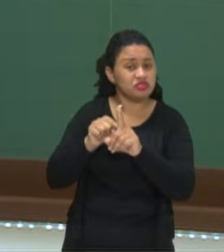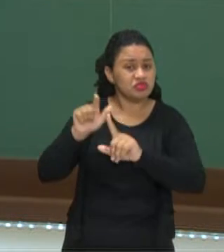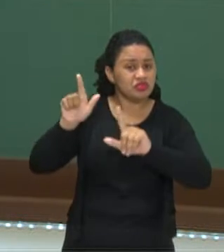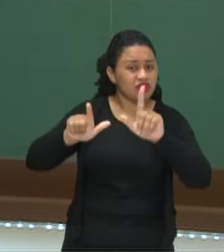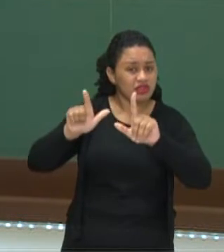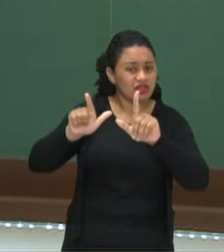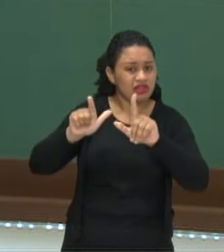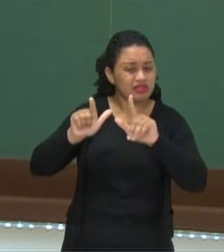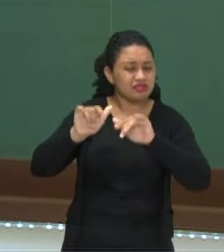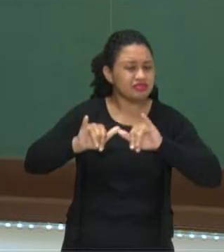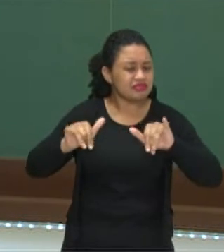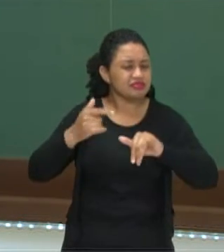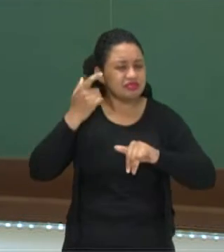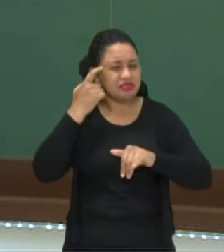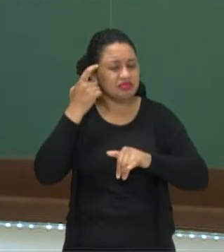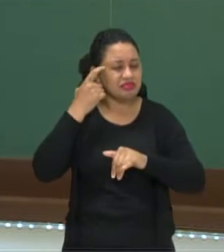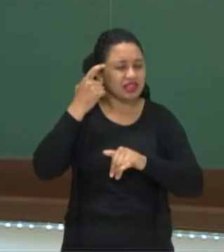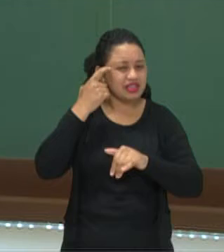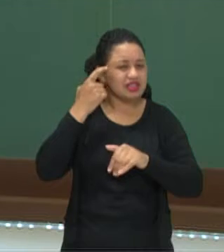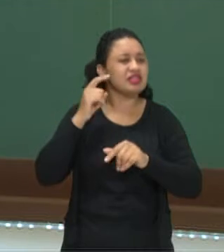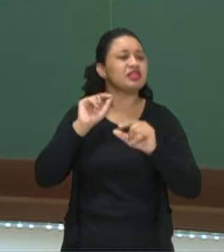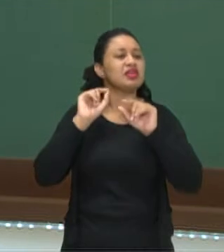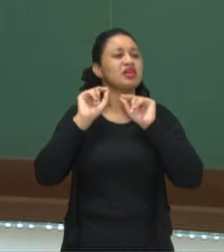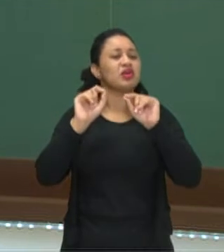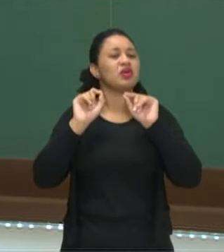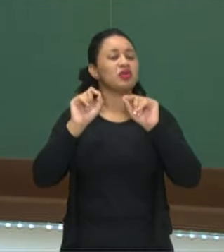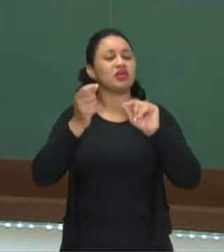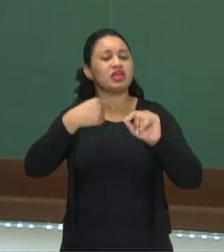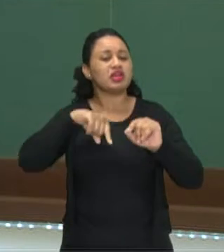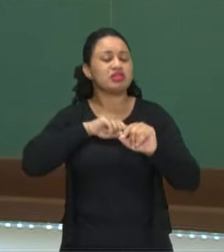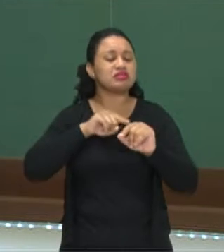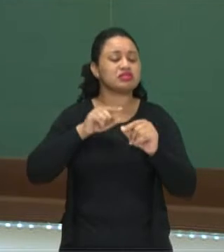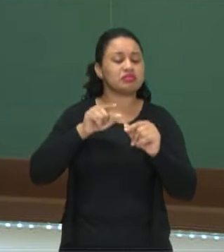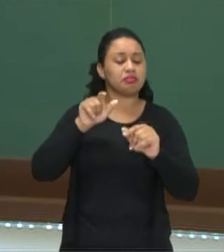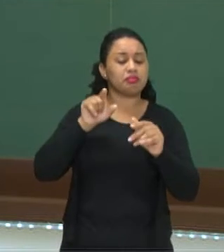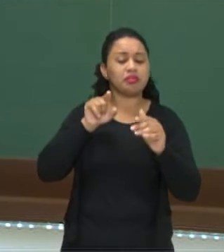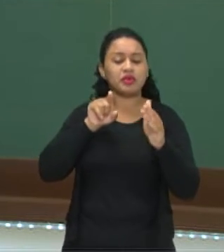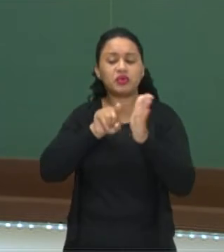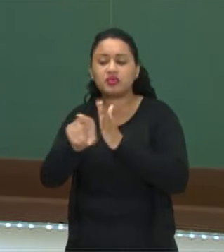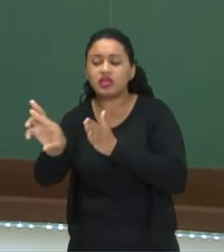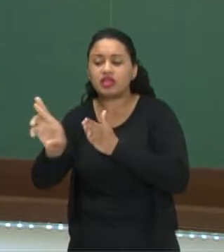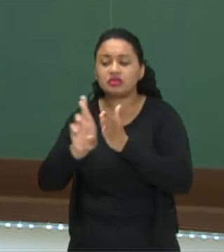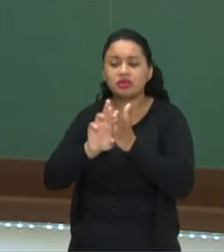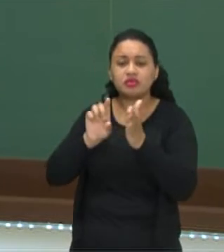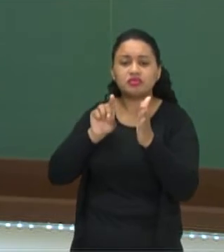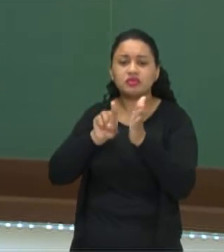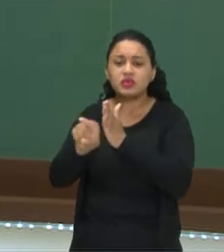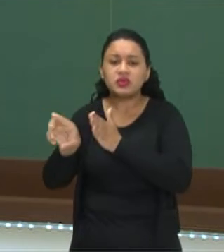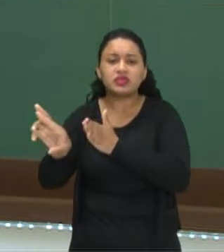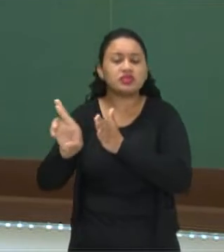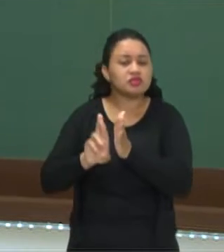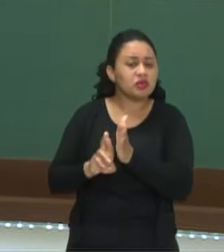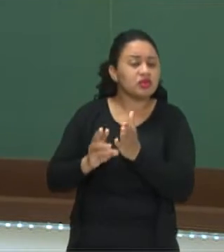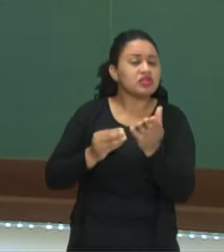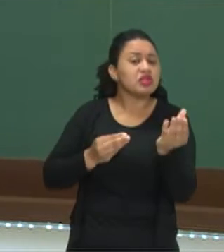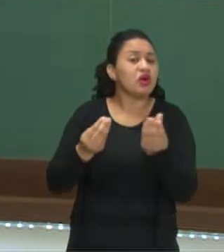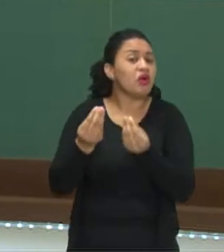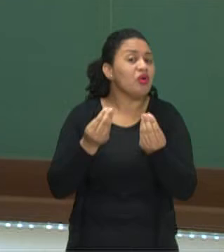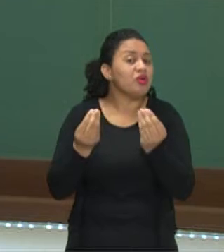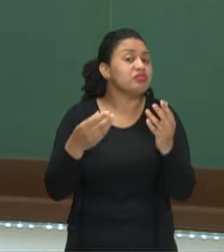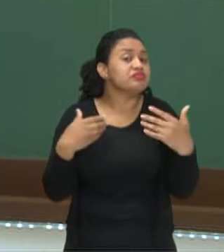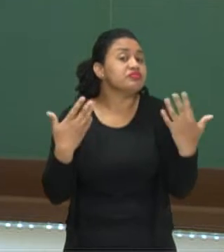programa? Pensa lá, aquele que a gente ouve, alguém pergunta, alguém responde, alguém pergunta, alguém responde. E